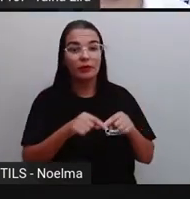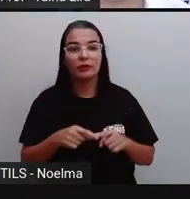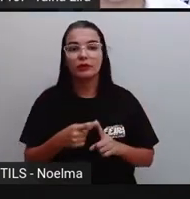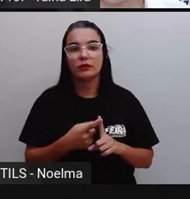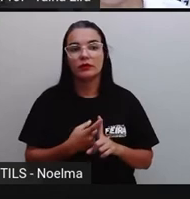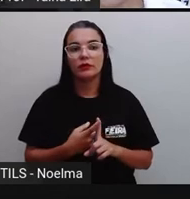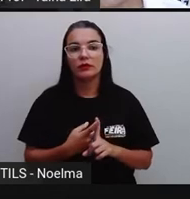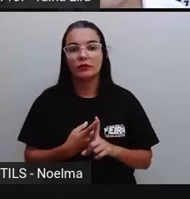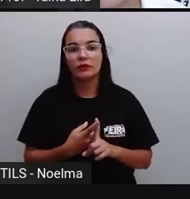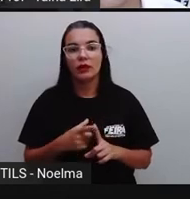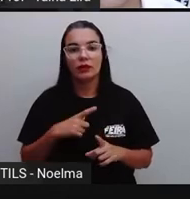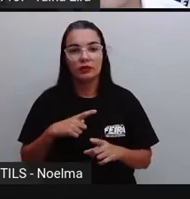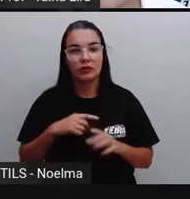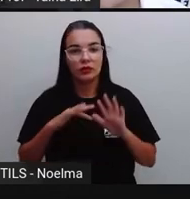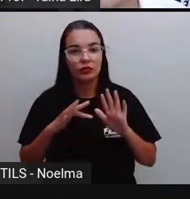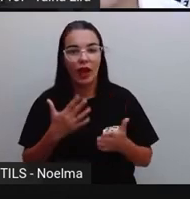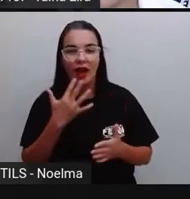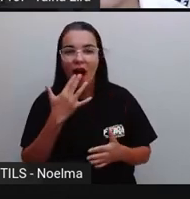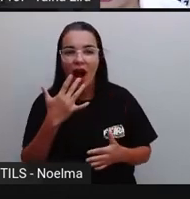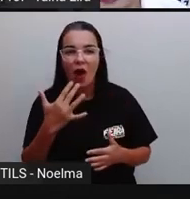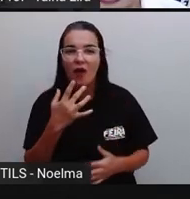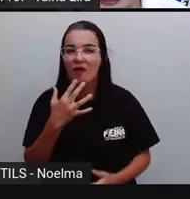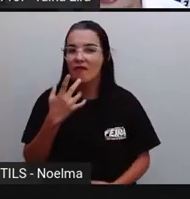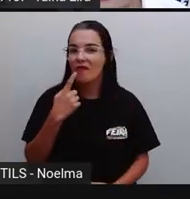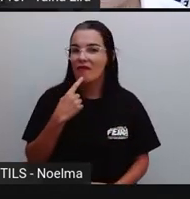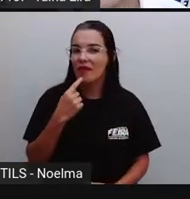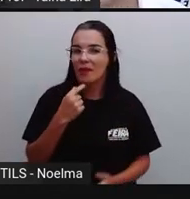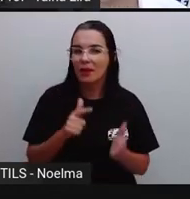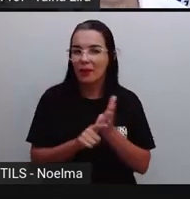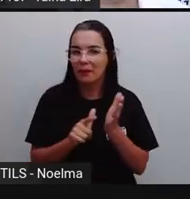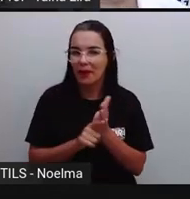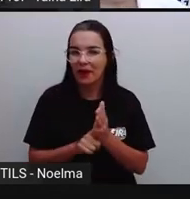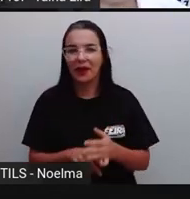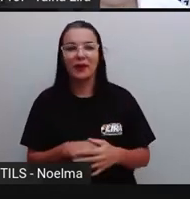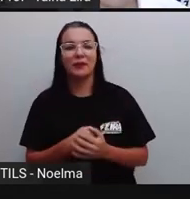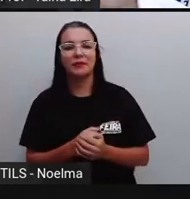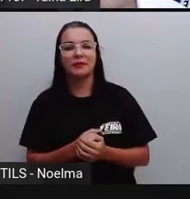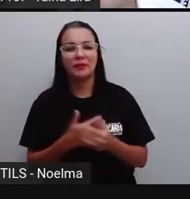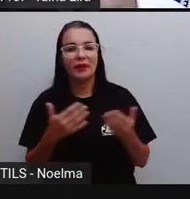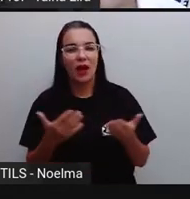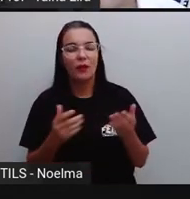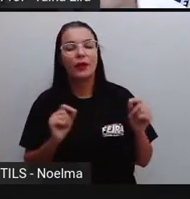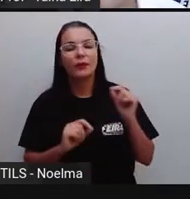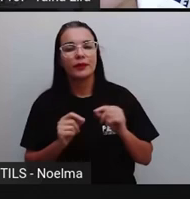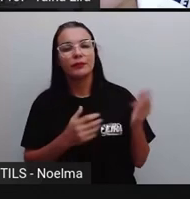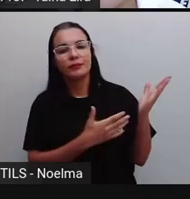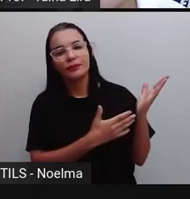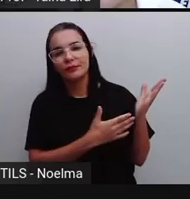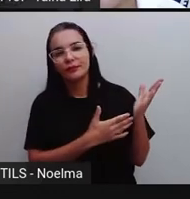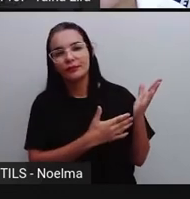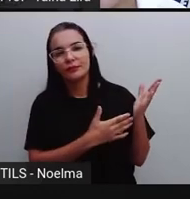Escolhemos aí o nosso suporte, tá? O nosso papel. Então, vamos ver agora.